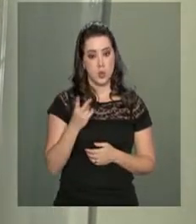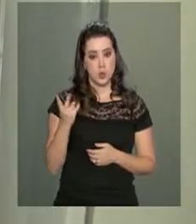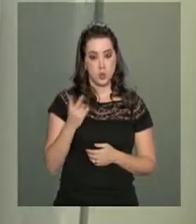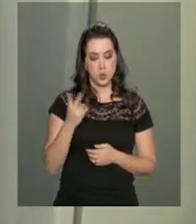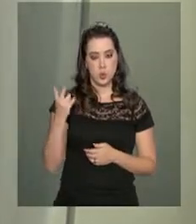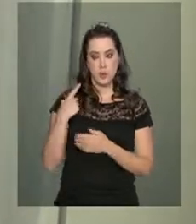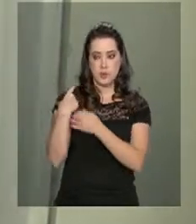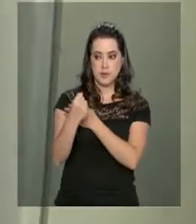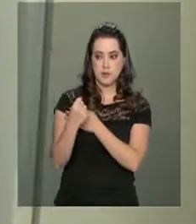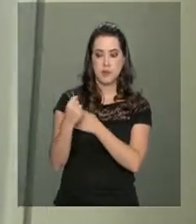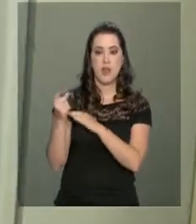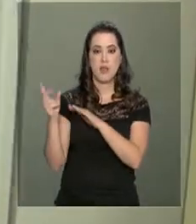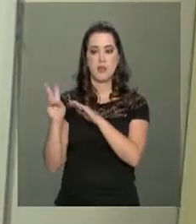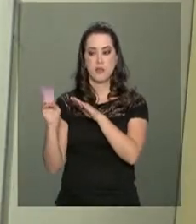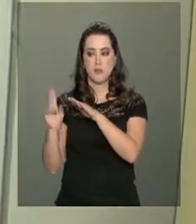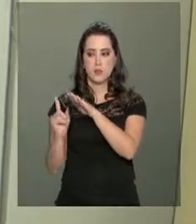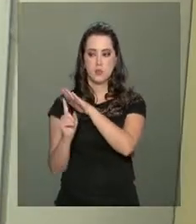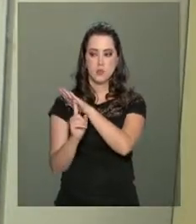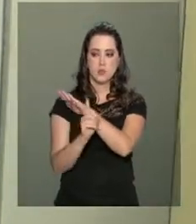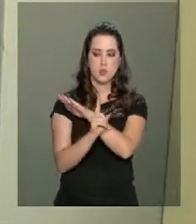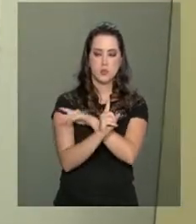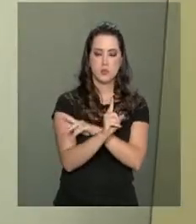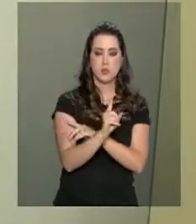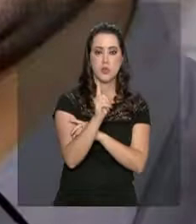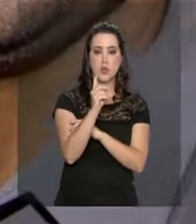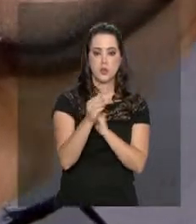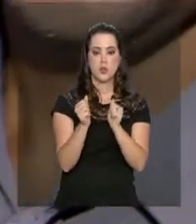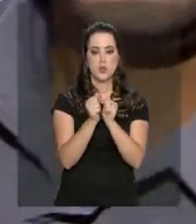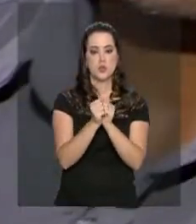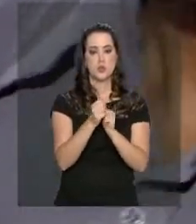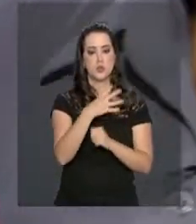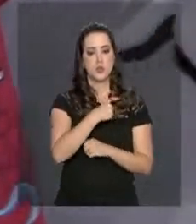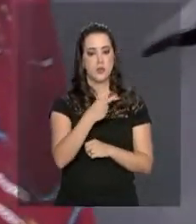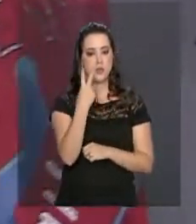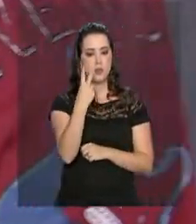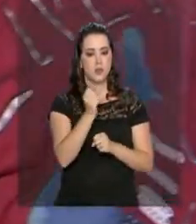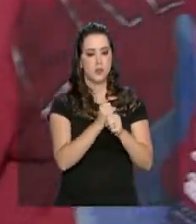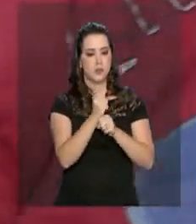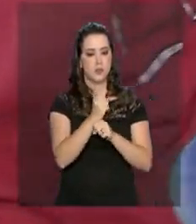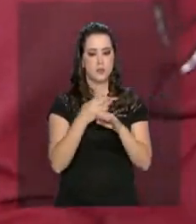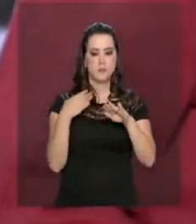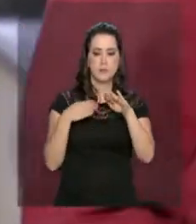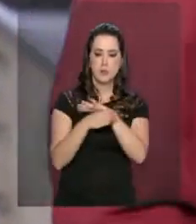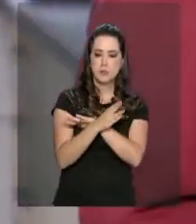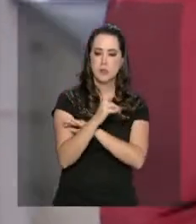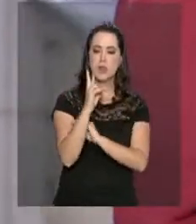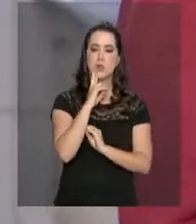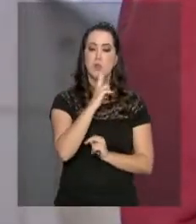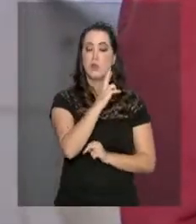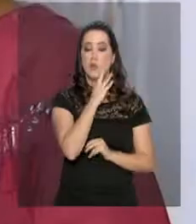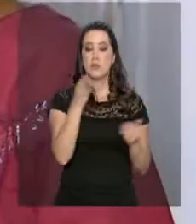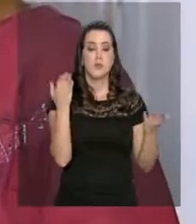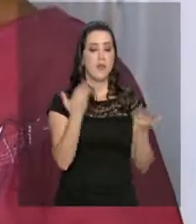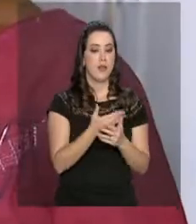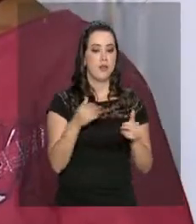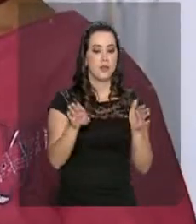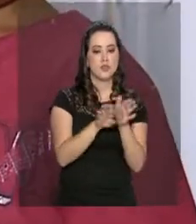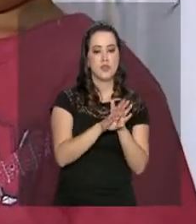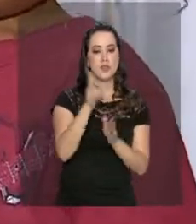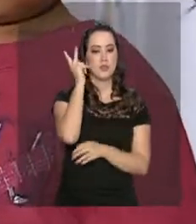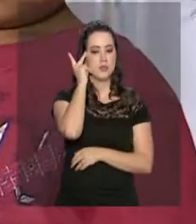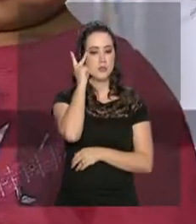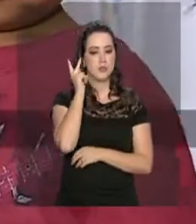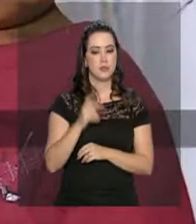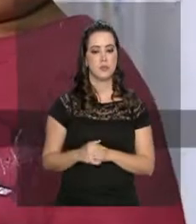deixaram o estado de miranda há dois meses com a filha de 2 anos cruzaram a fronteira pelo estado de roraima e agora chegaram a